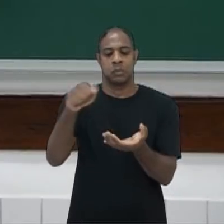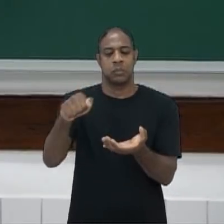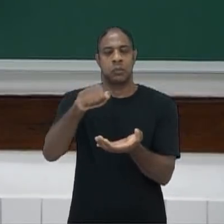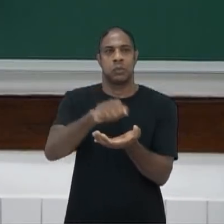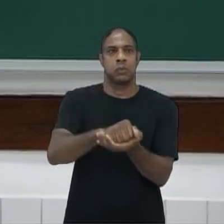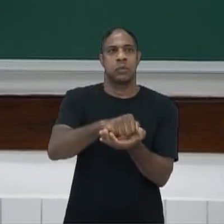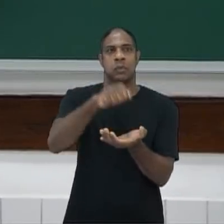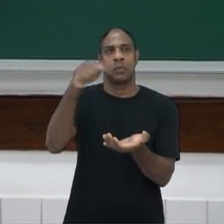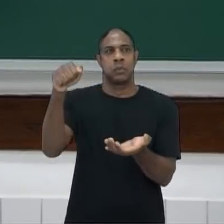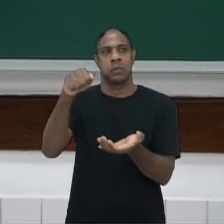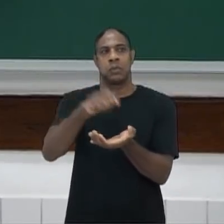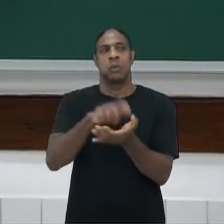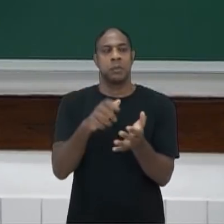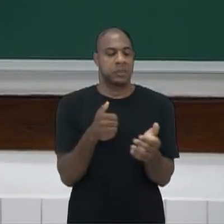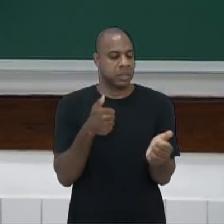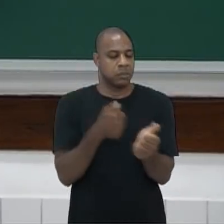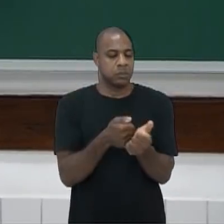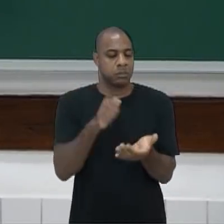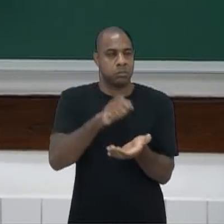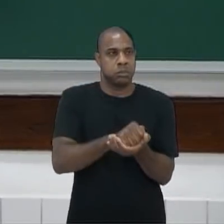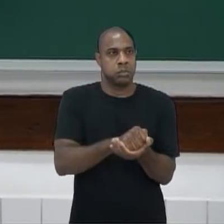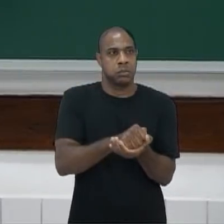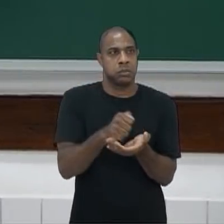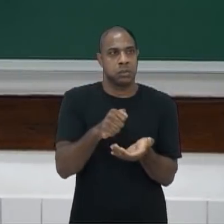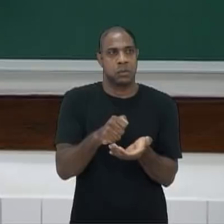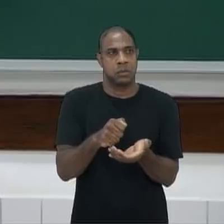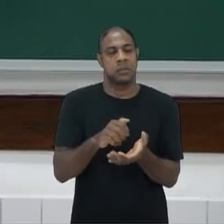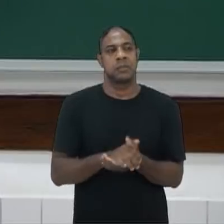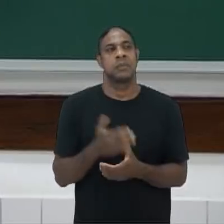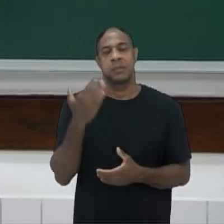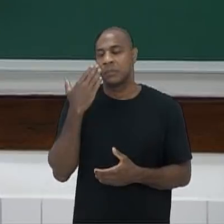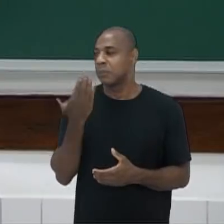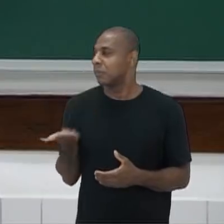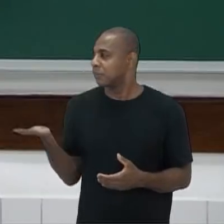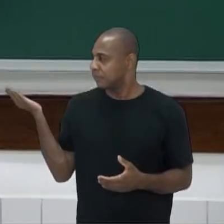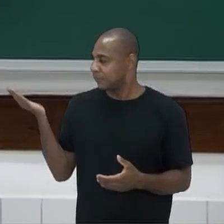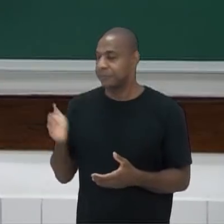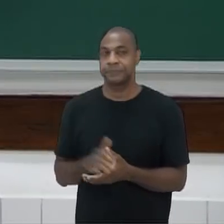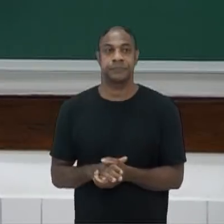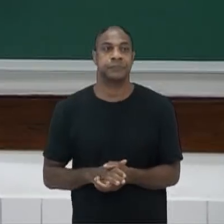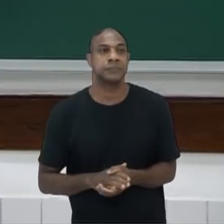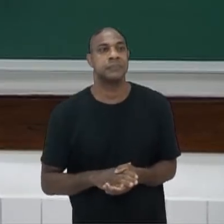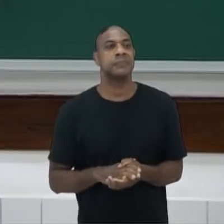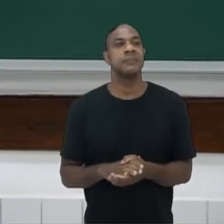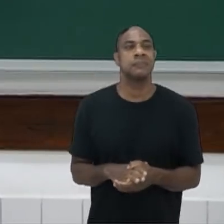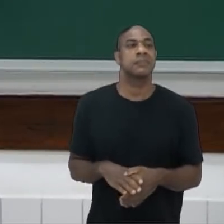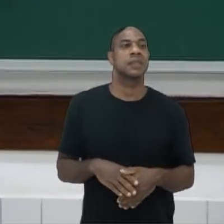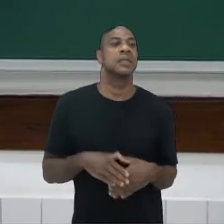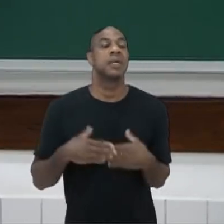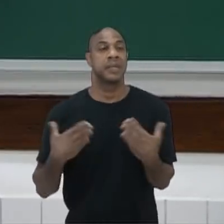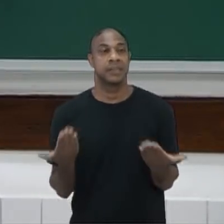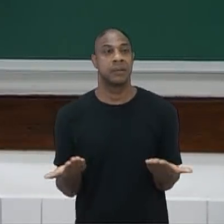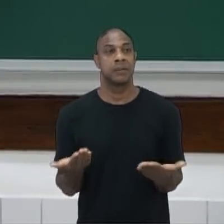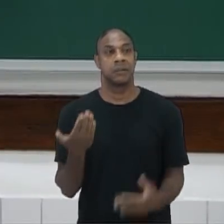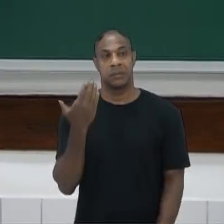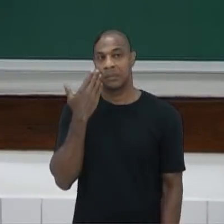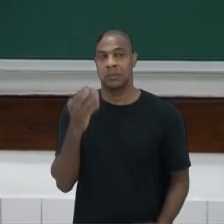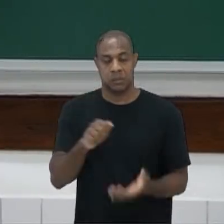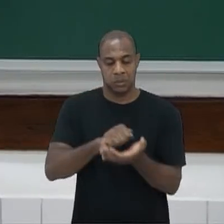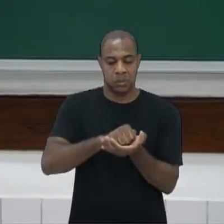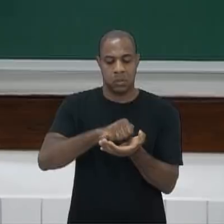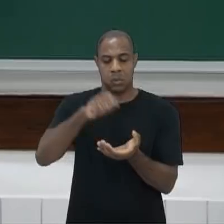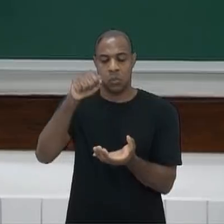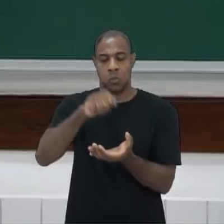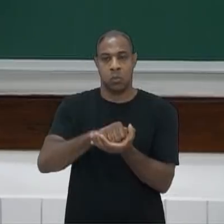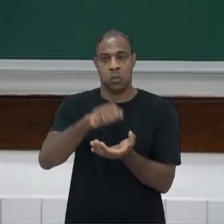estar grudados, aderidos no retículo endoplasmático do tipo, isso mesmo, rugoso. Então os ribossomos, eles